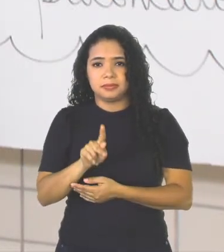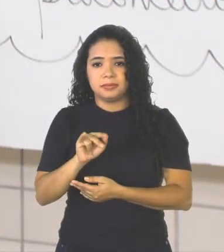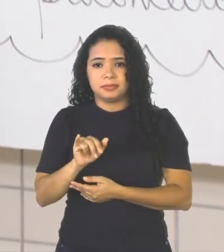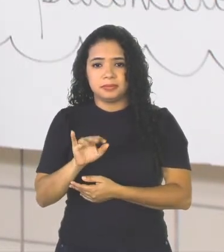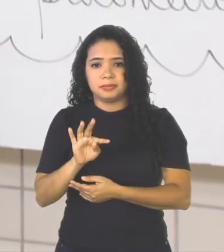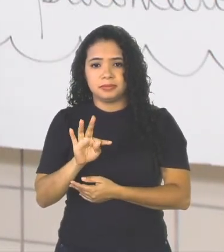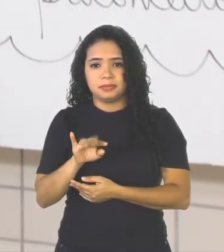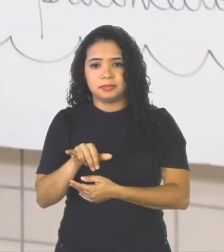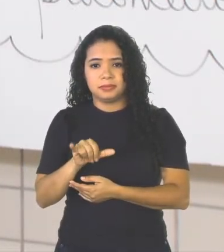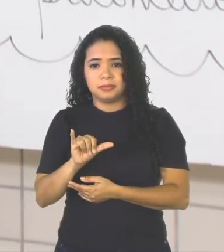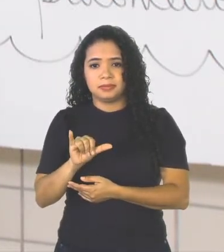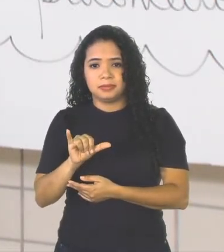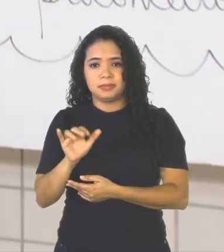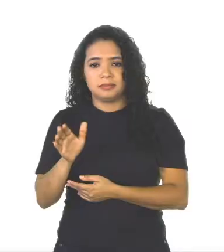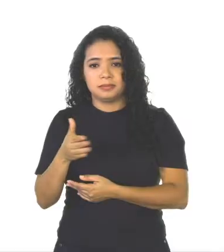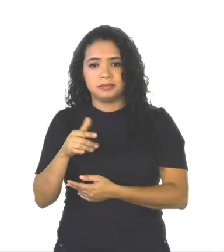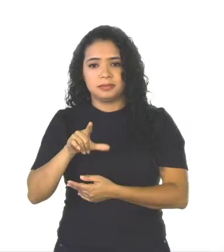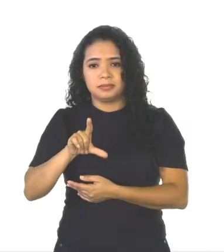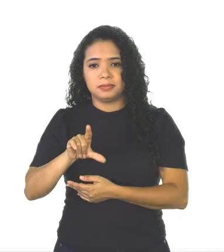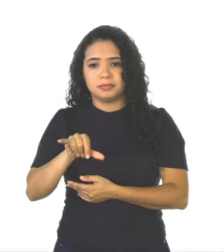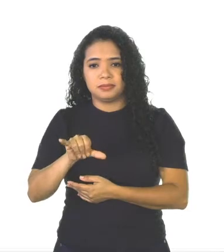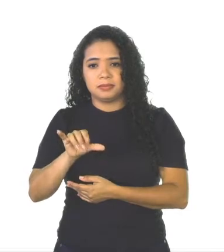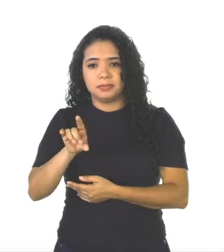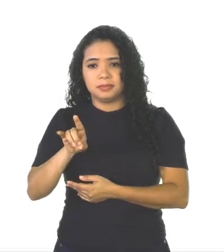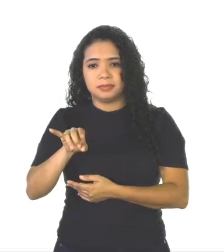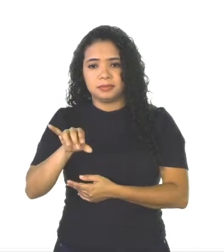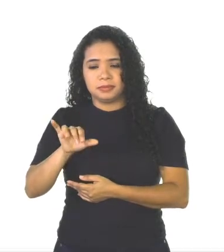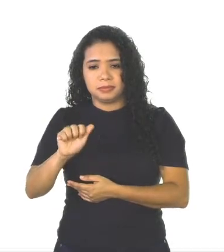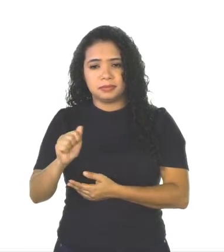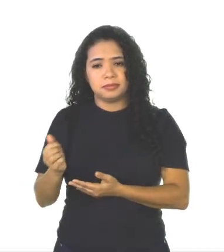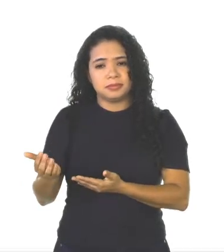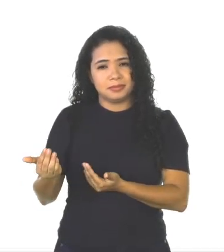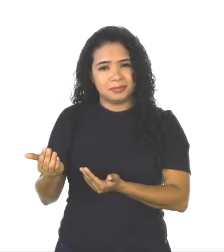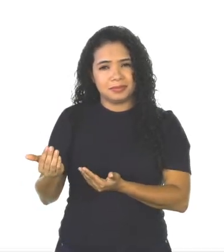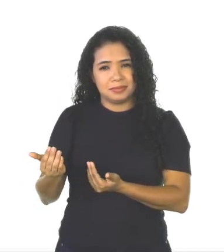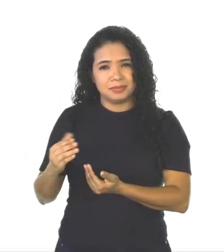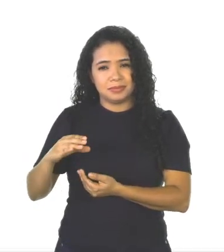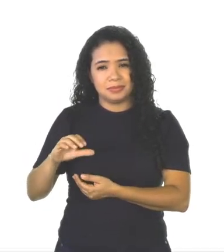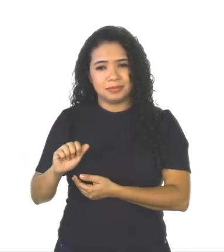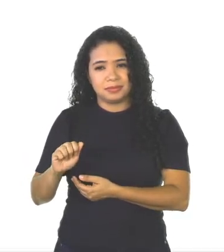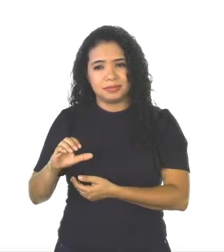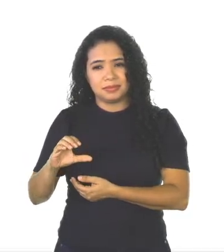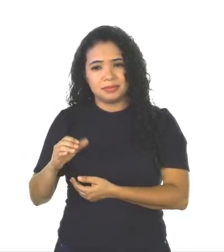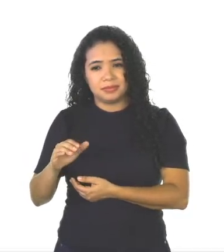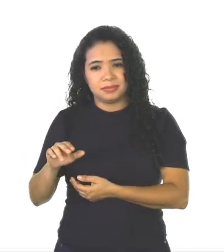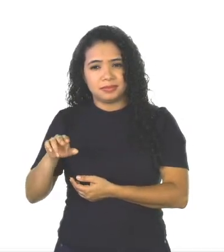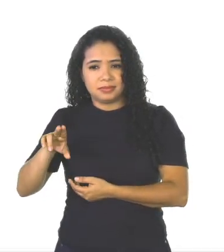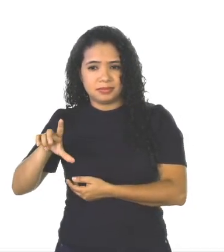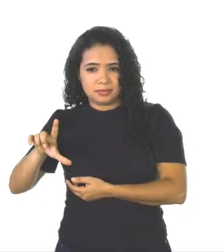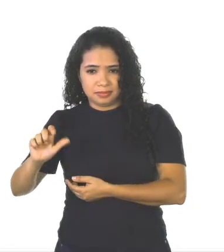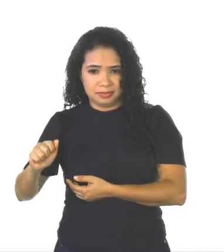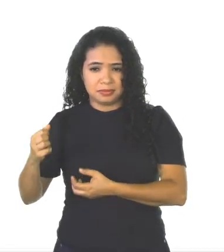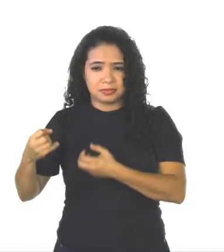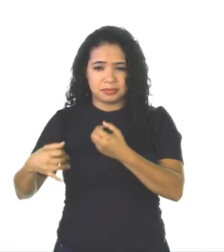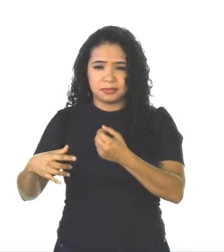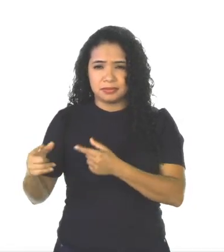outras duas irmãs, são as irmãs caçulas, não são quase mencionadas e o pouco que se